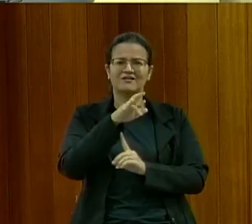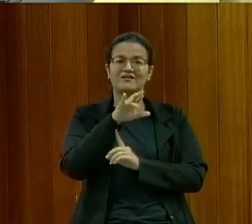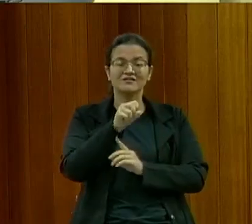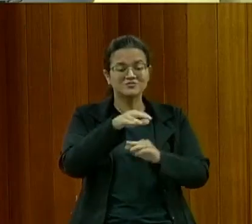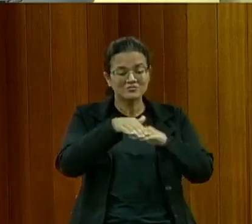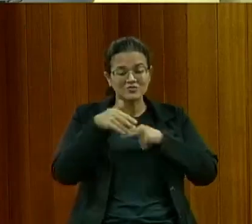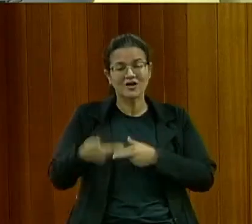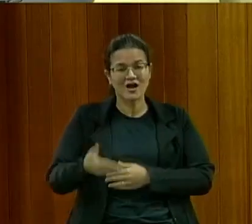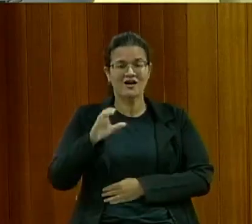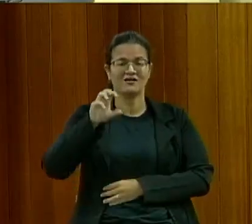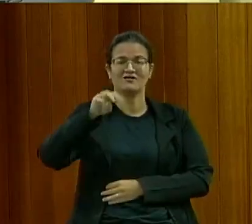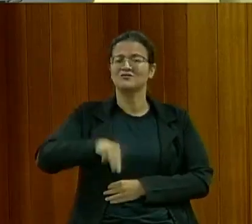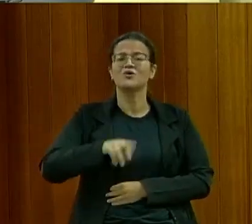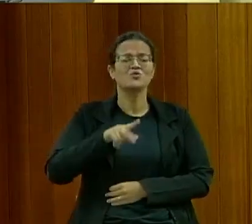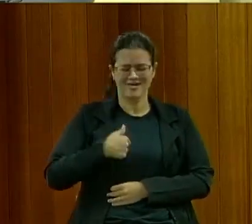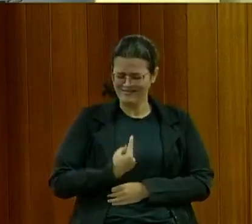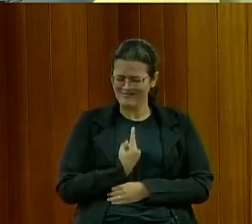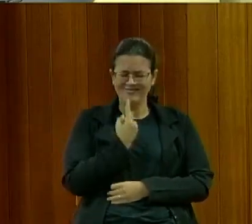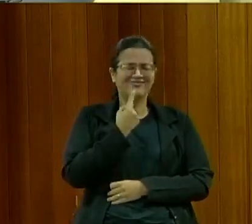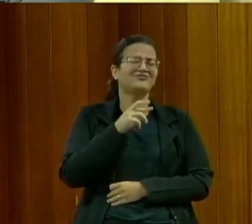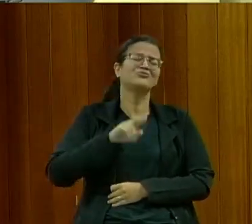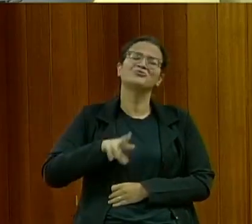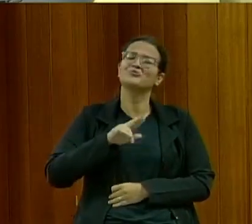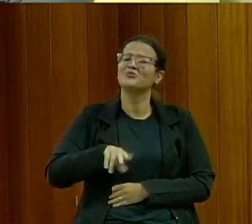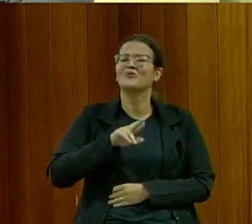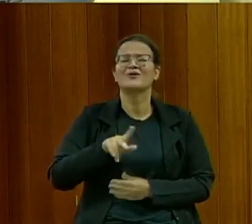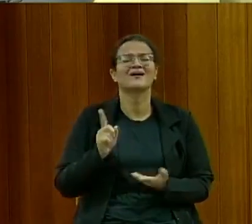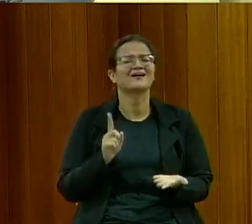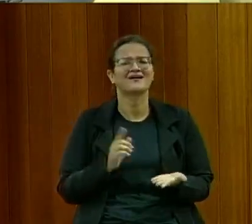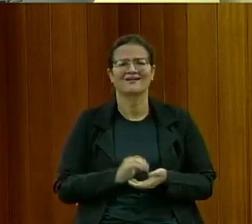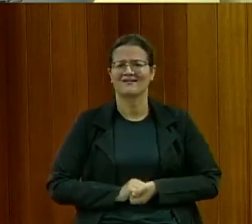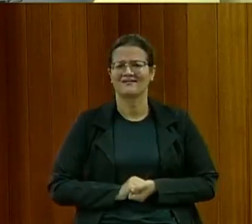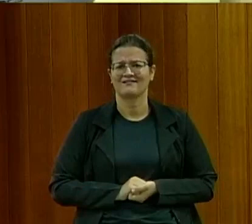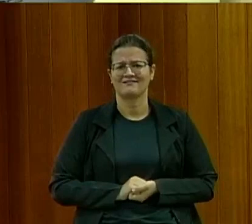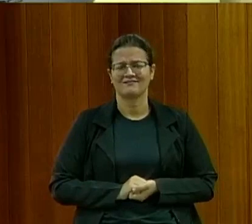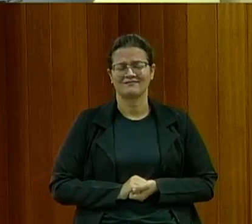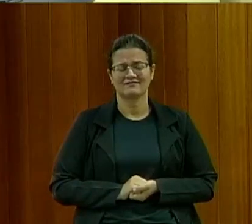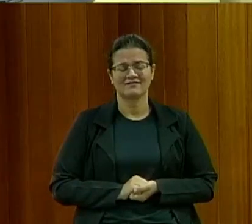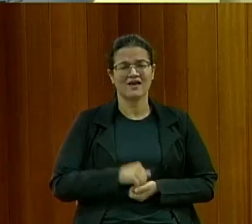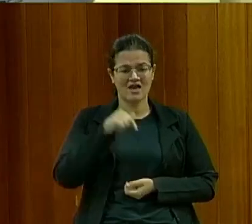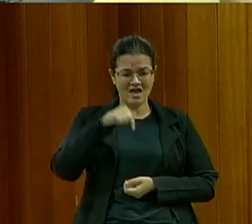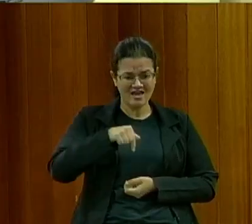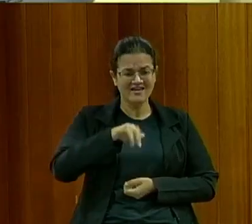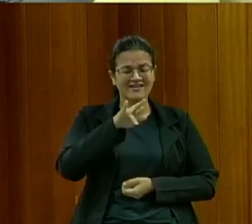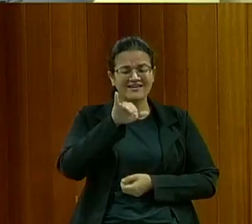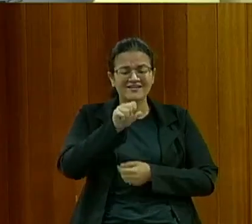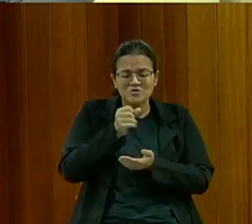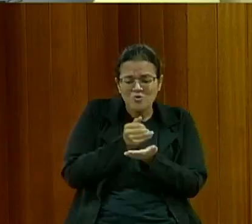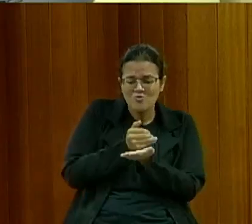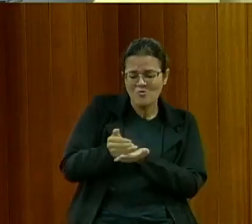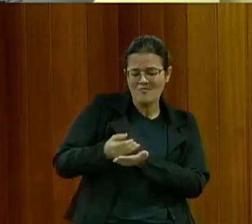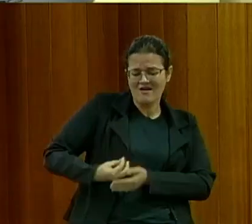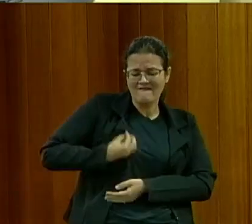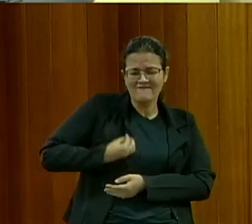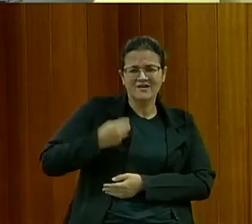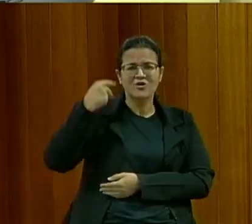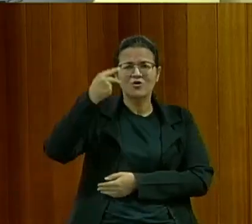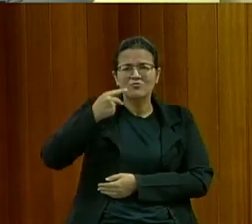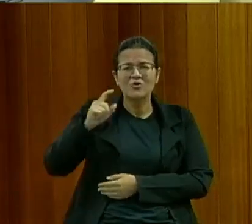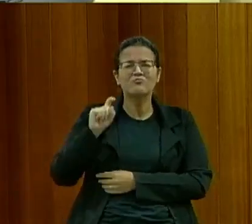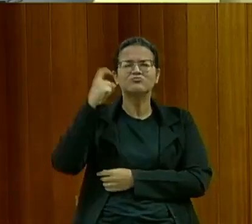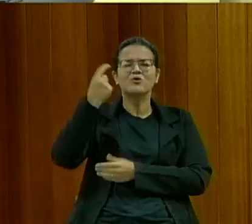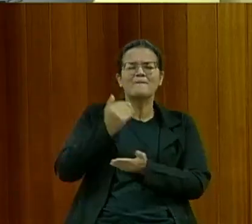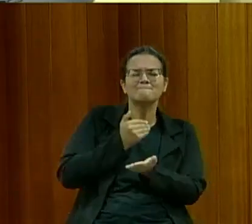quero fazer, não, meu Deus do céu. Aqui que o Íris começou a sua vida política, ele foi vereador, primeiro cargo do Íris foi vereador e